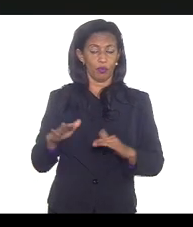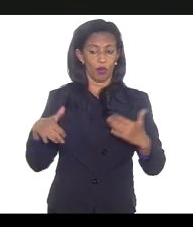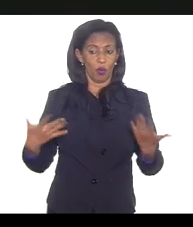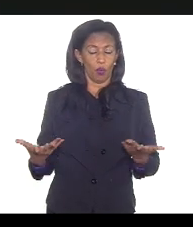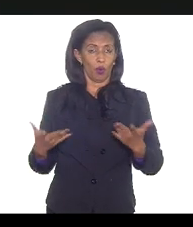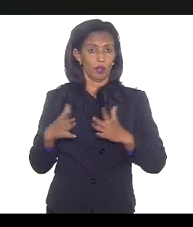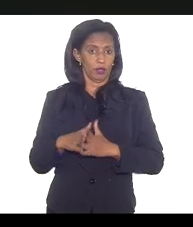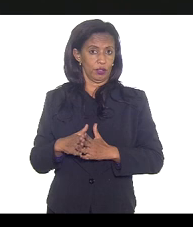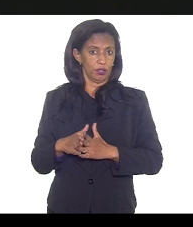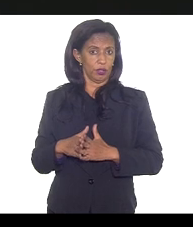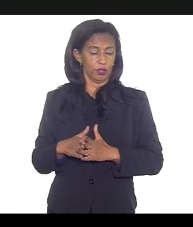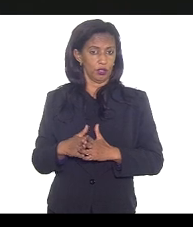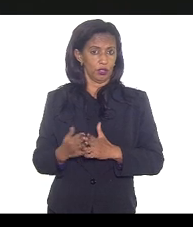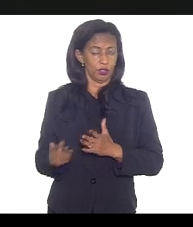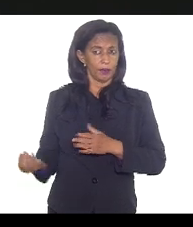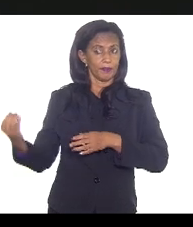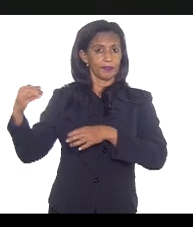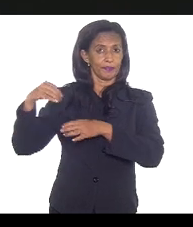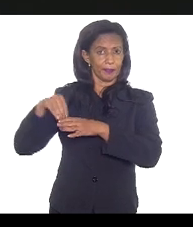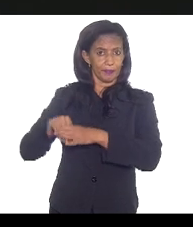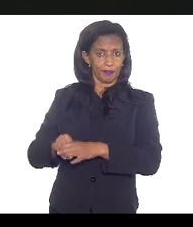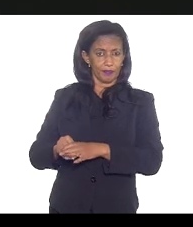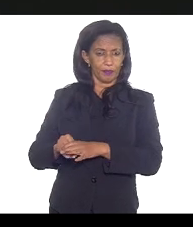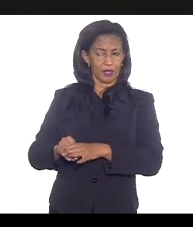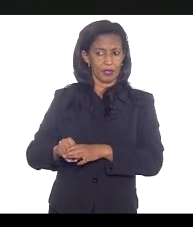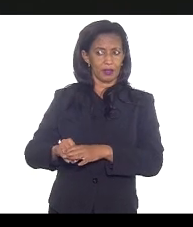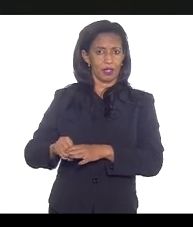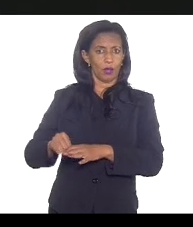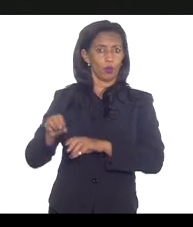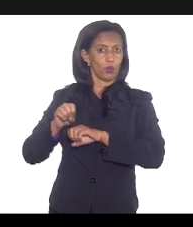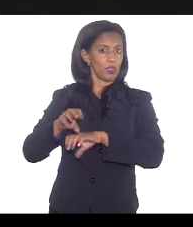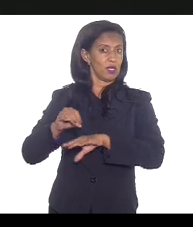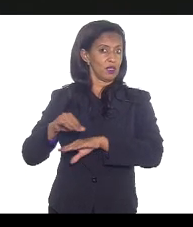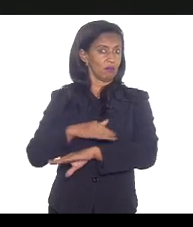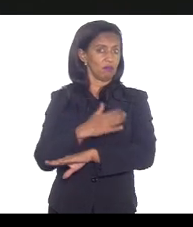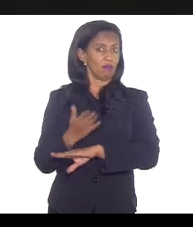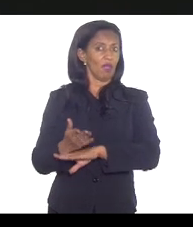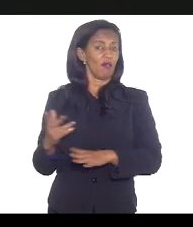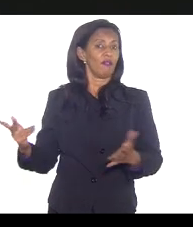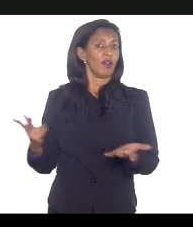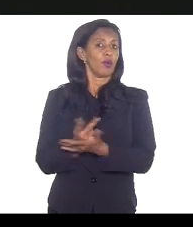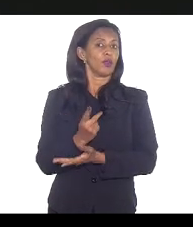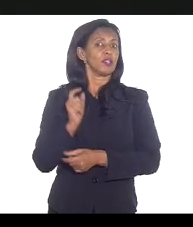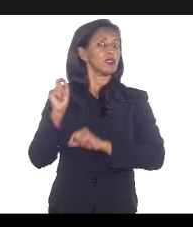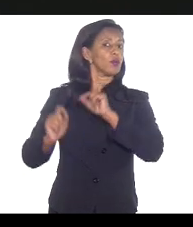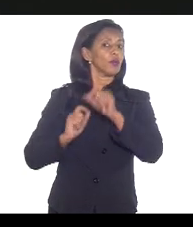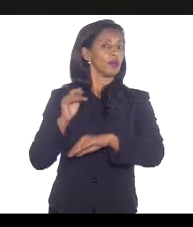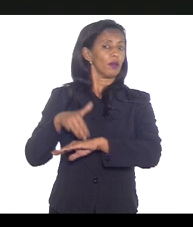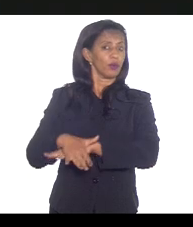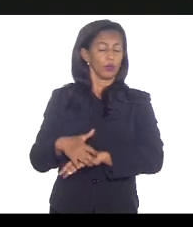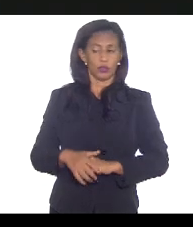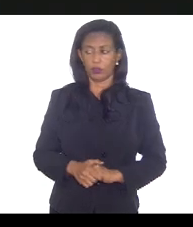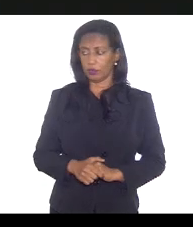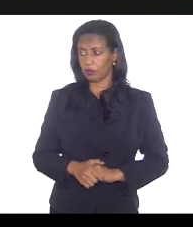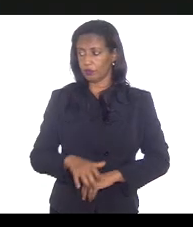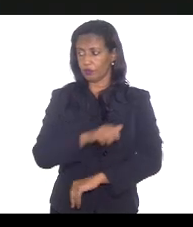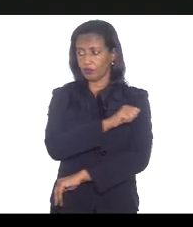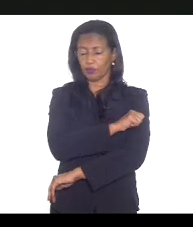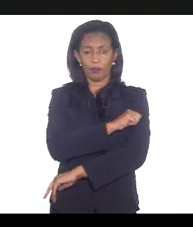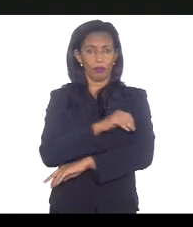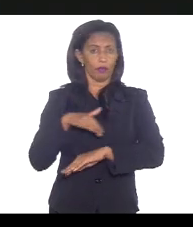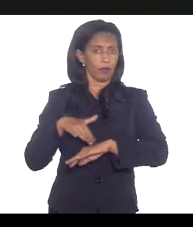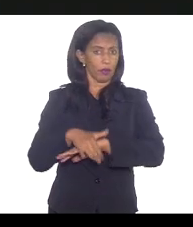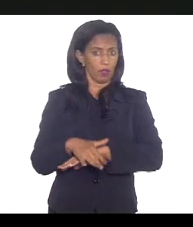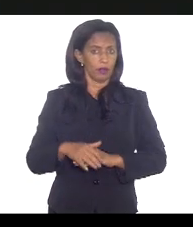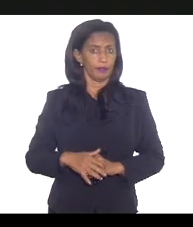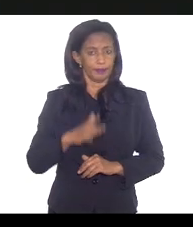implementa um ensino integral, né? O que vai acontecer com o ensino noturno, com os alunos do ensino noturno, os